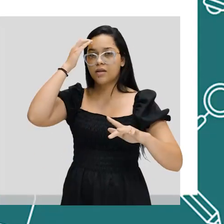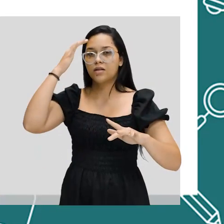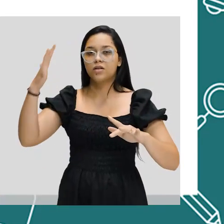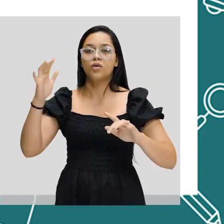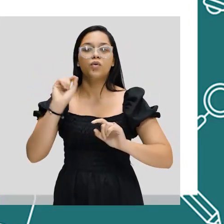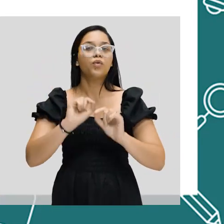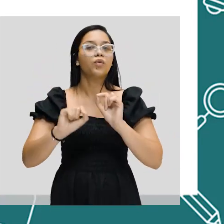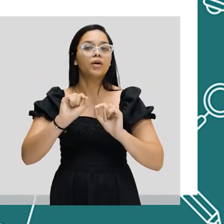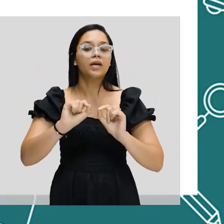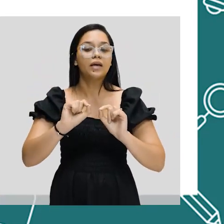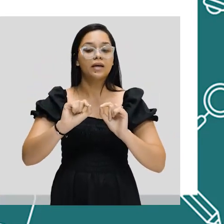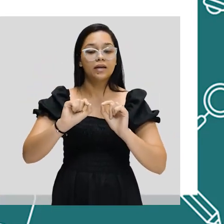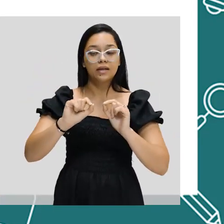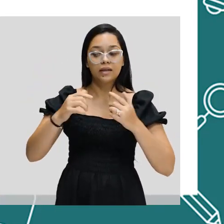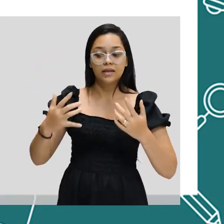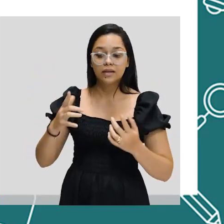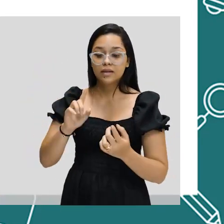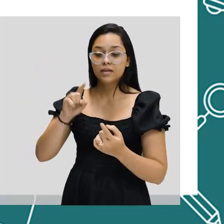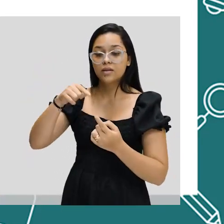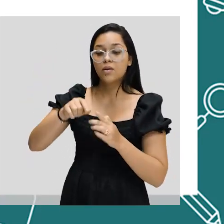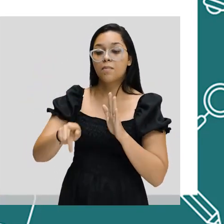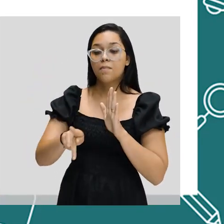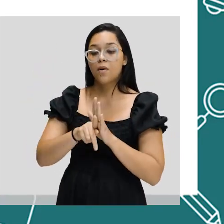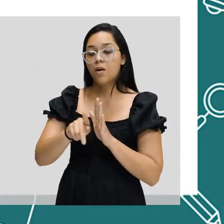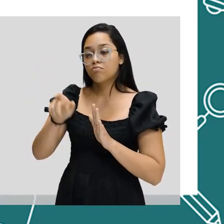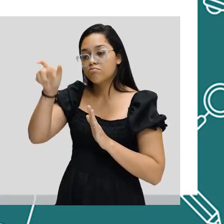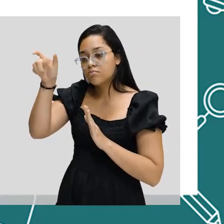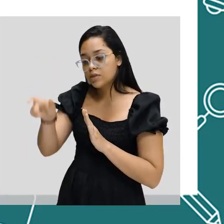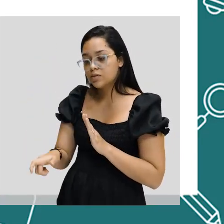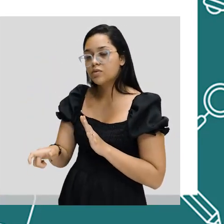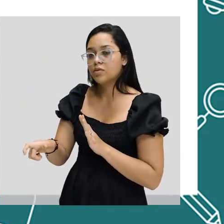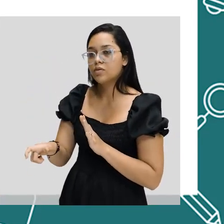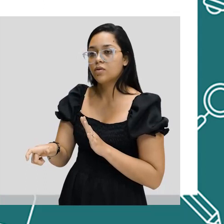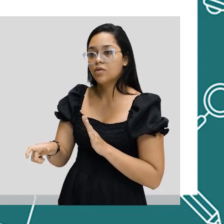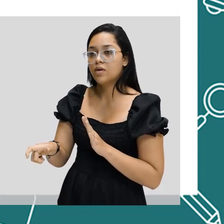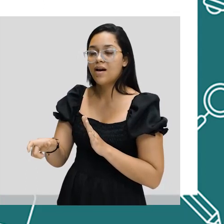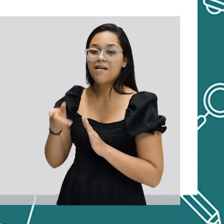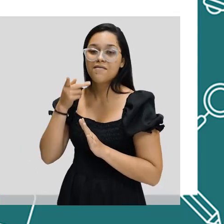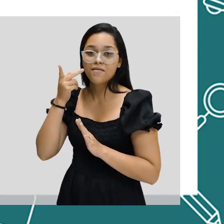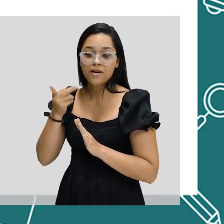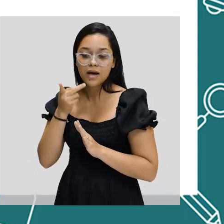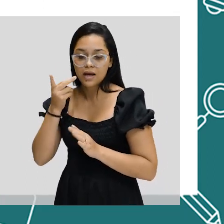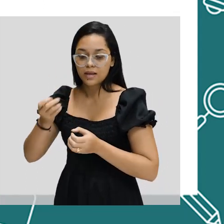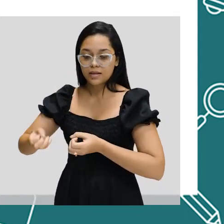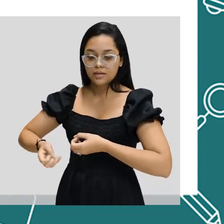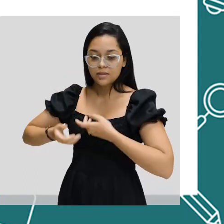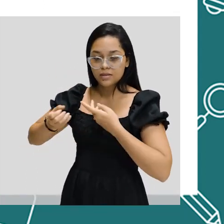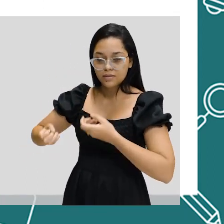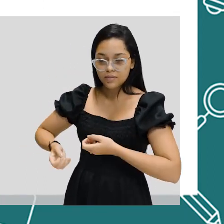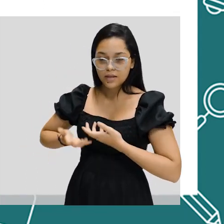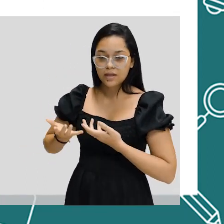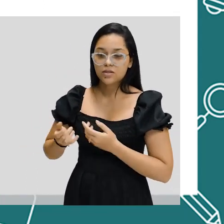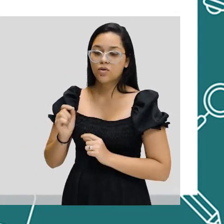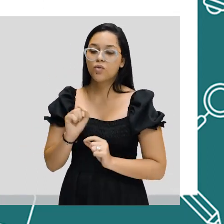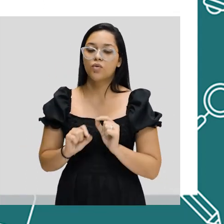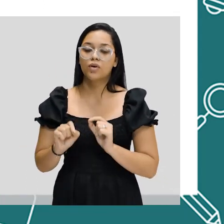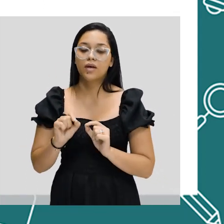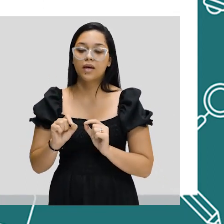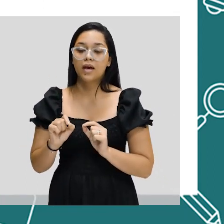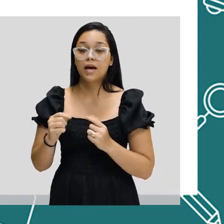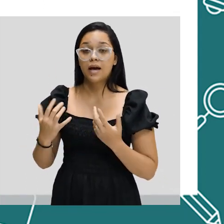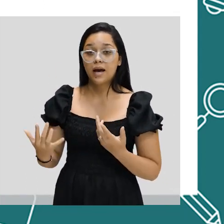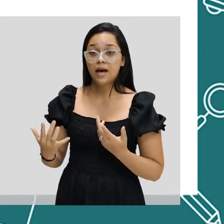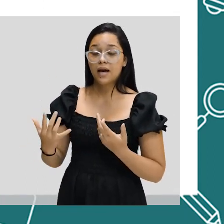interjeição procura agir sobre o interlocutor né pessoa que fala que se expressa levando